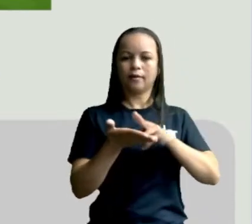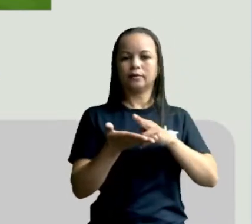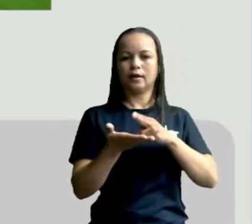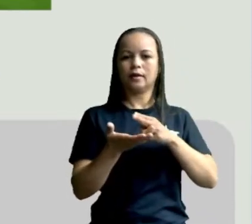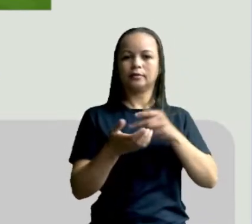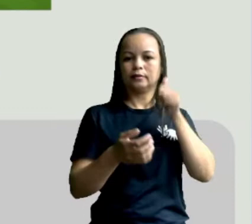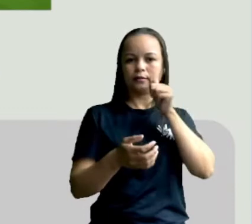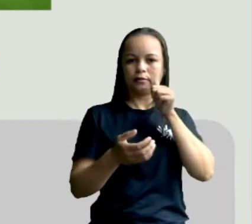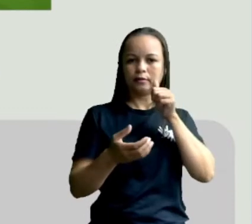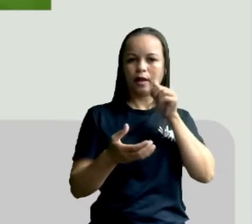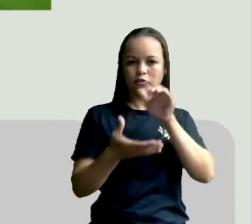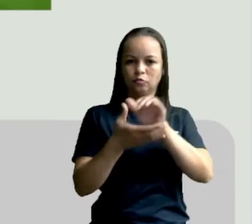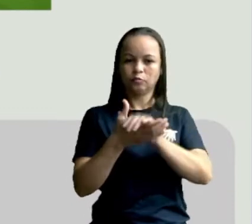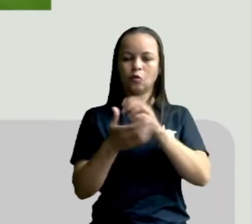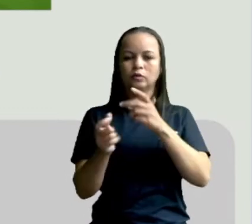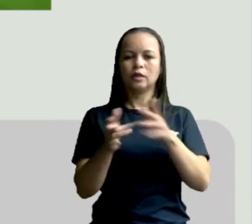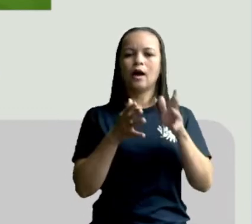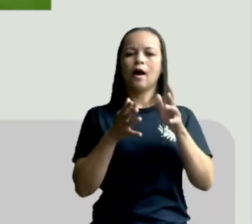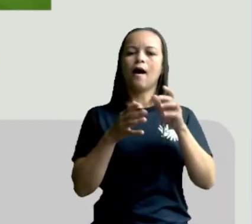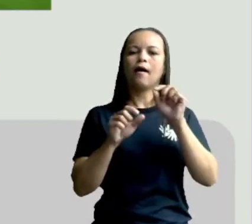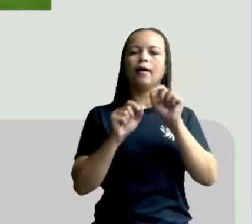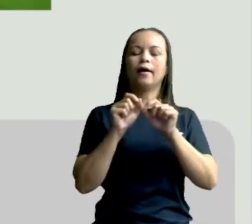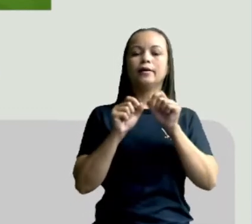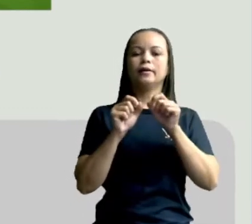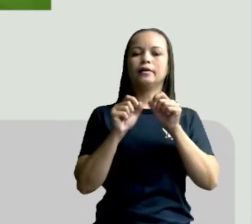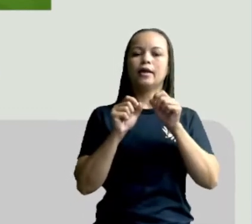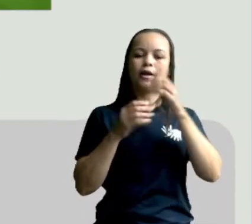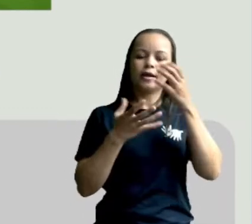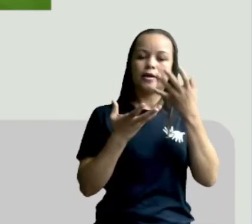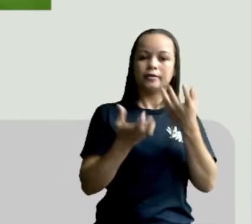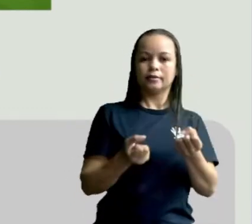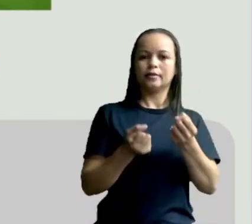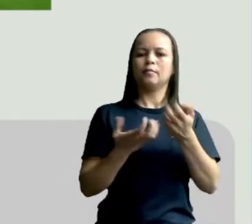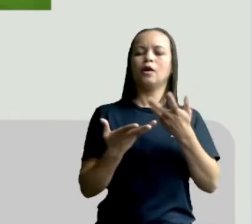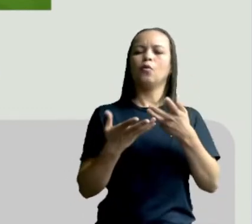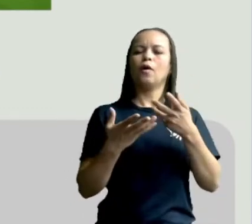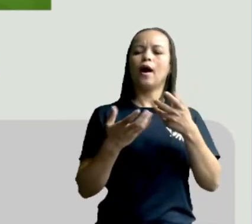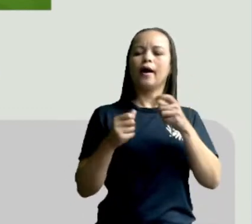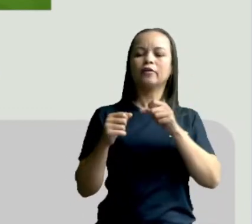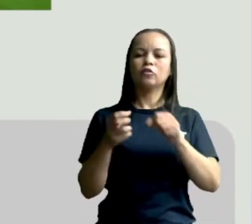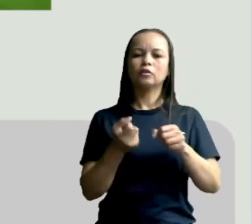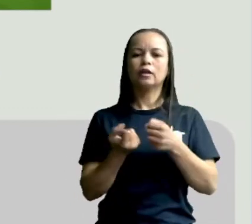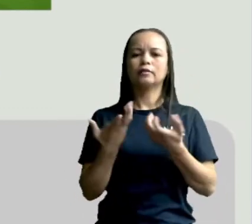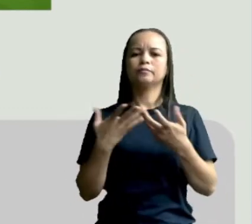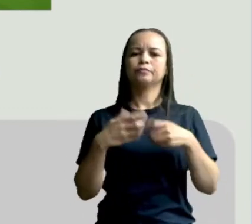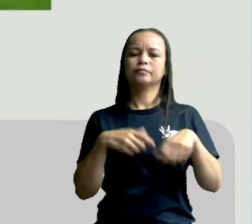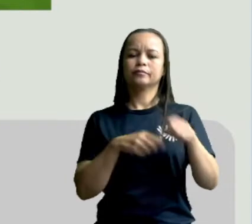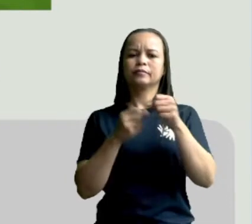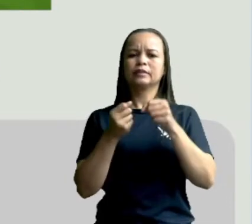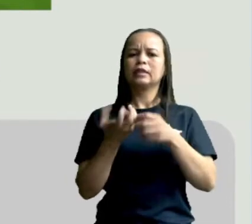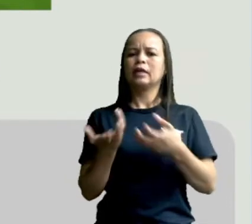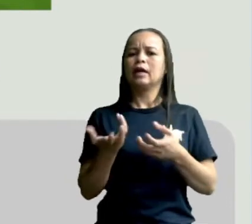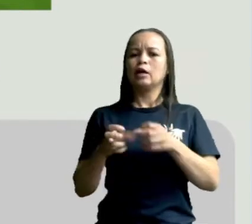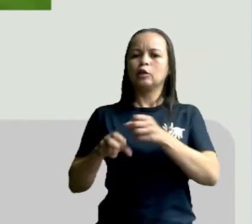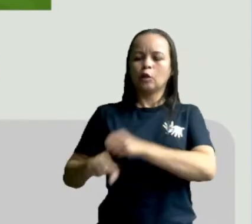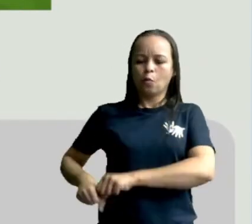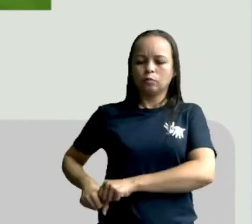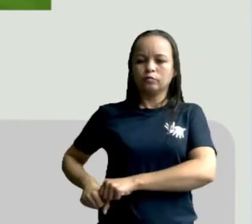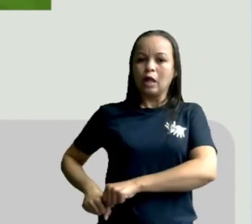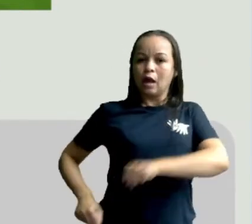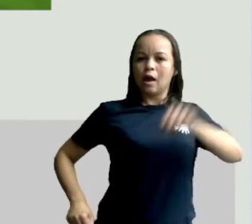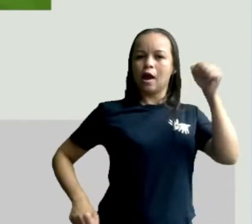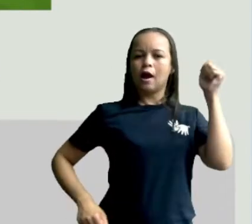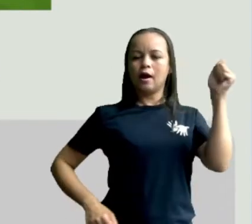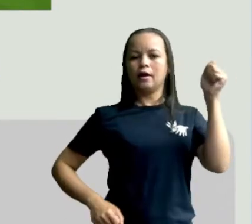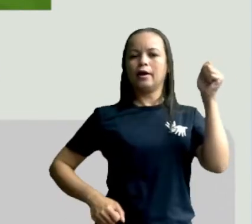rio Ipiranga a independência do Brasil. E por que ele gritou essa frase que todo mundo já conhece? Independência ou